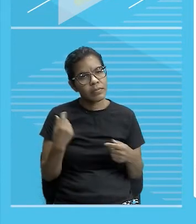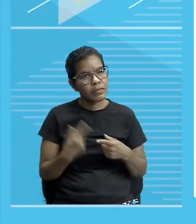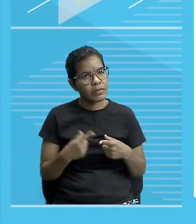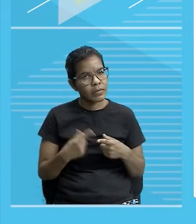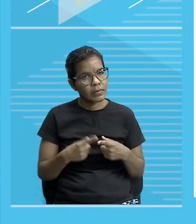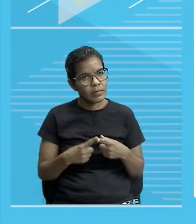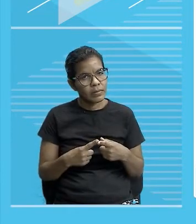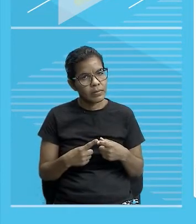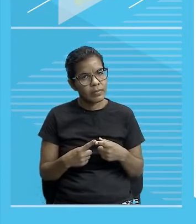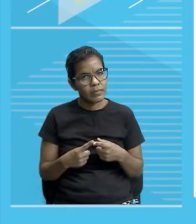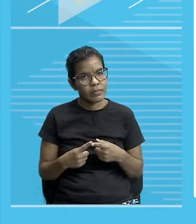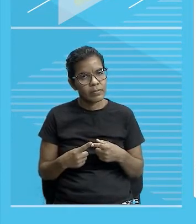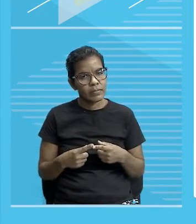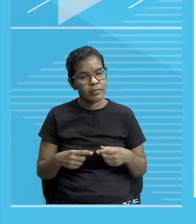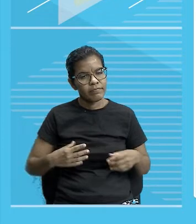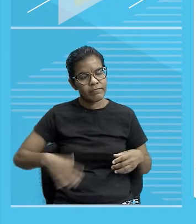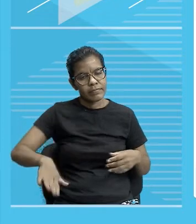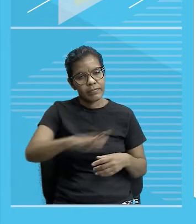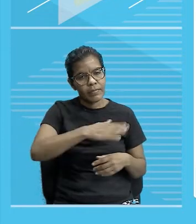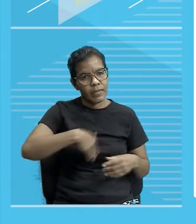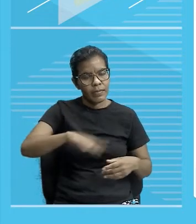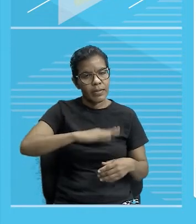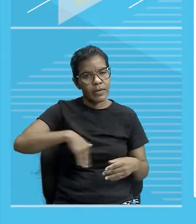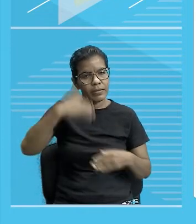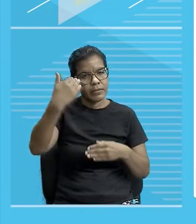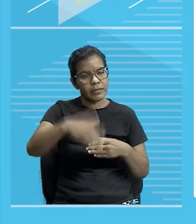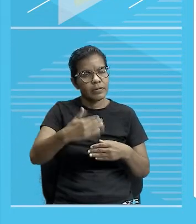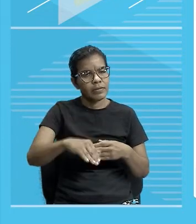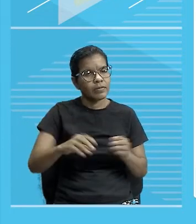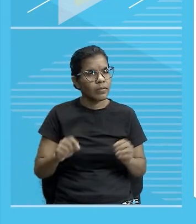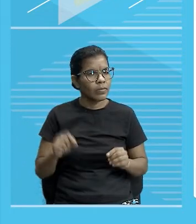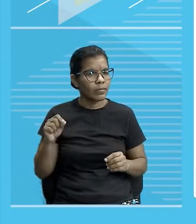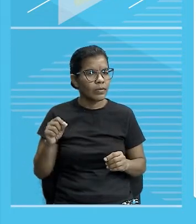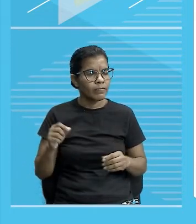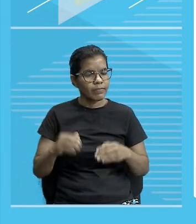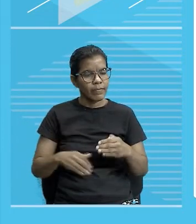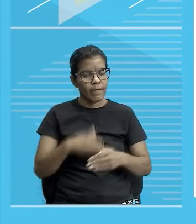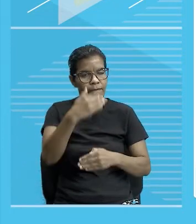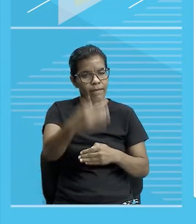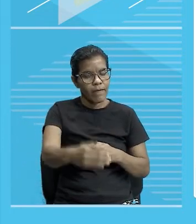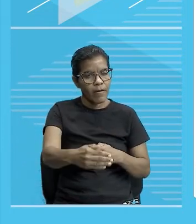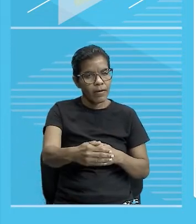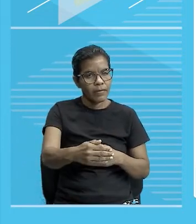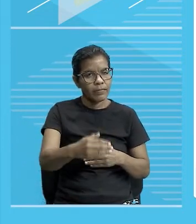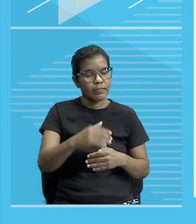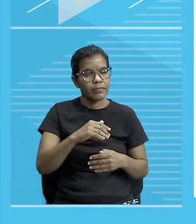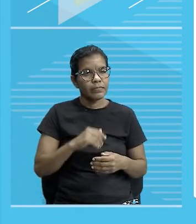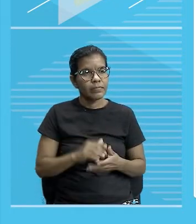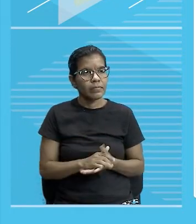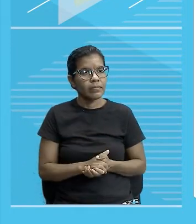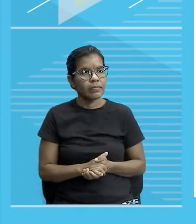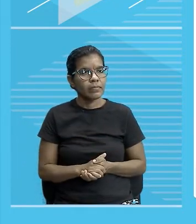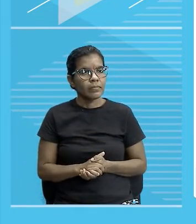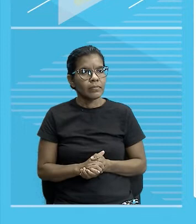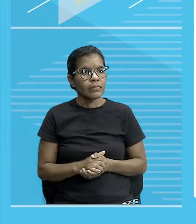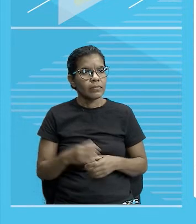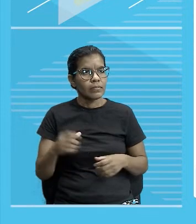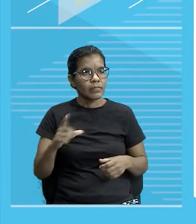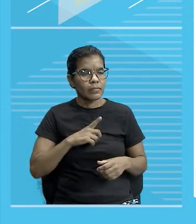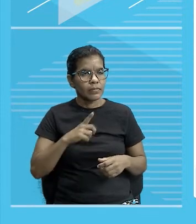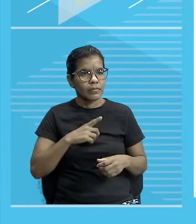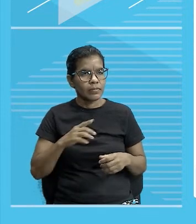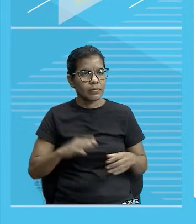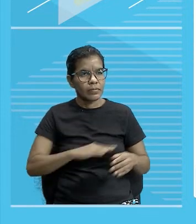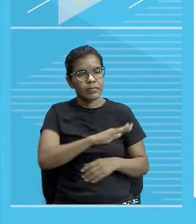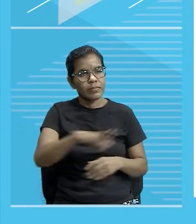do ambiente externo que ambiente externo espora certo então o existe esses